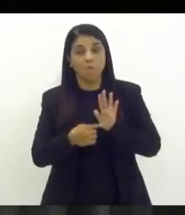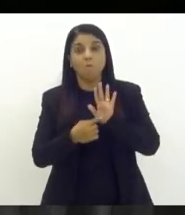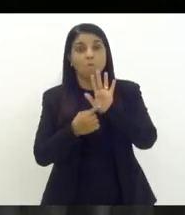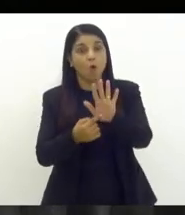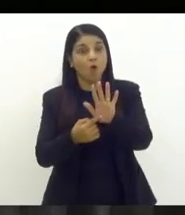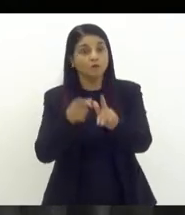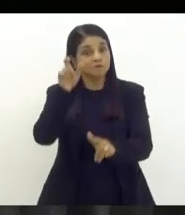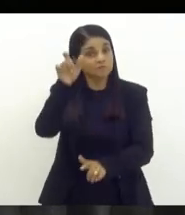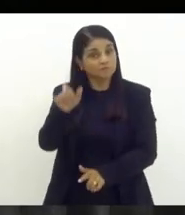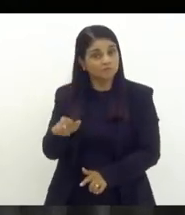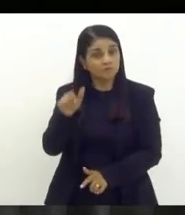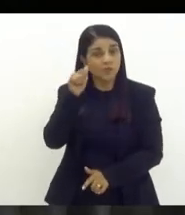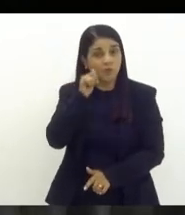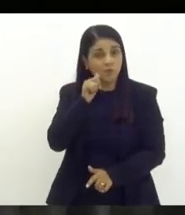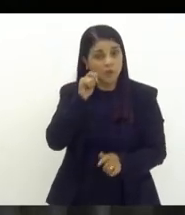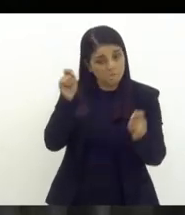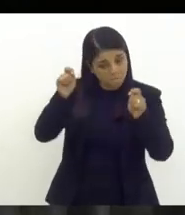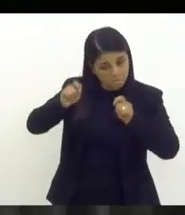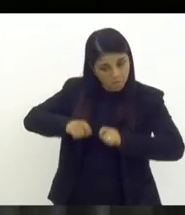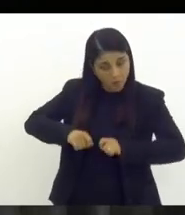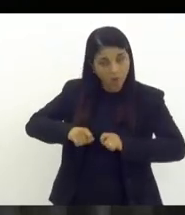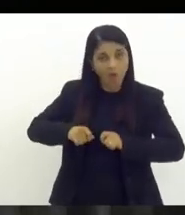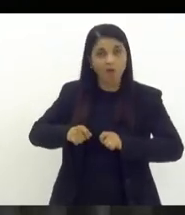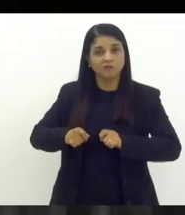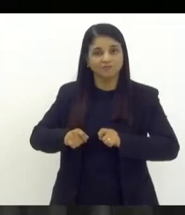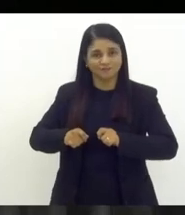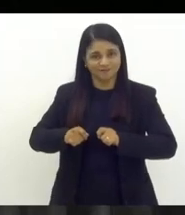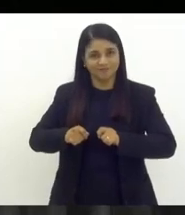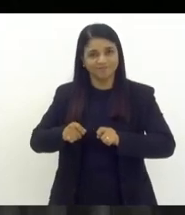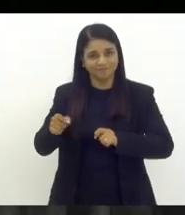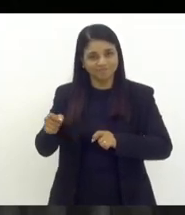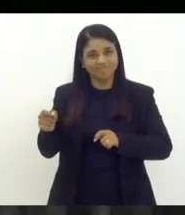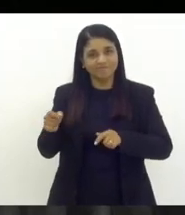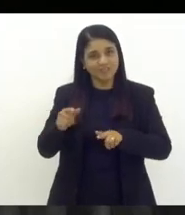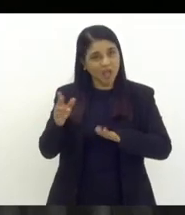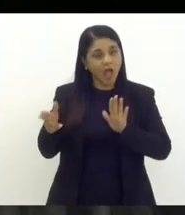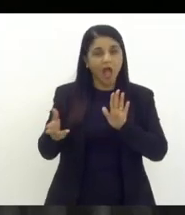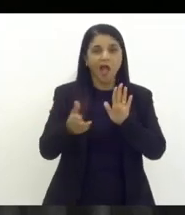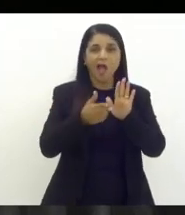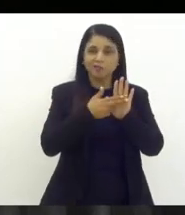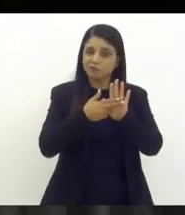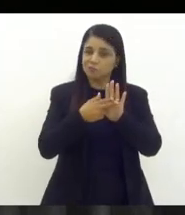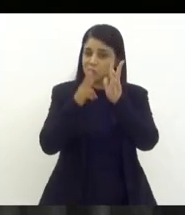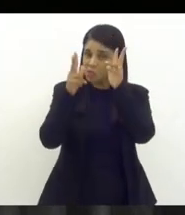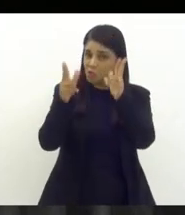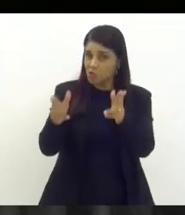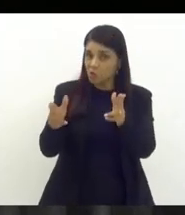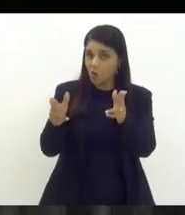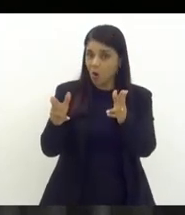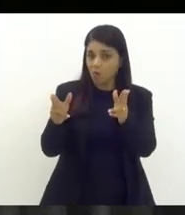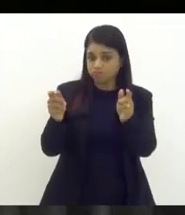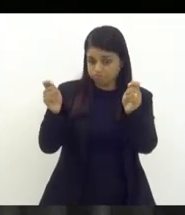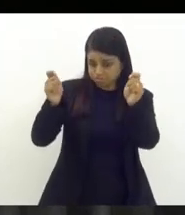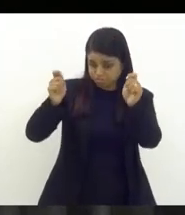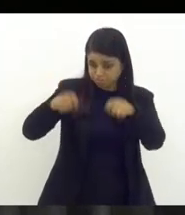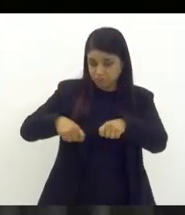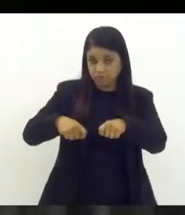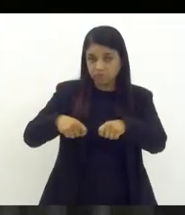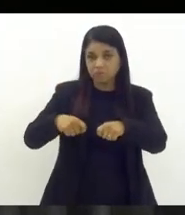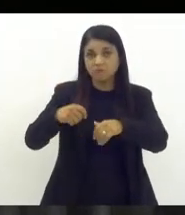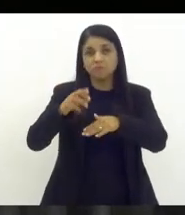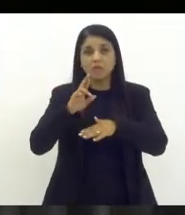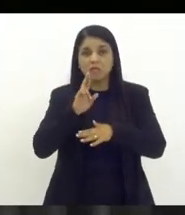mulheres podemos estar lá e podemos fazer com a mesma competência apresentar o